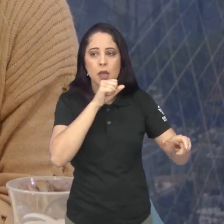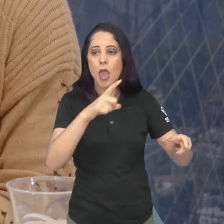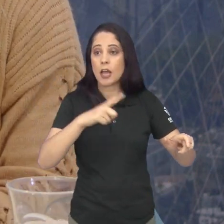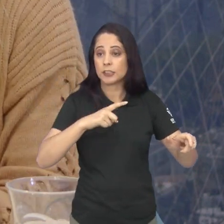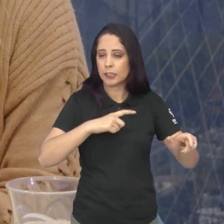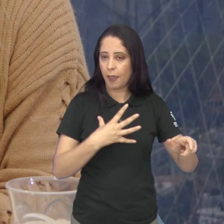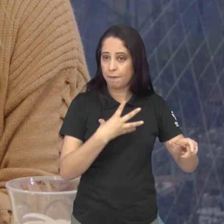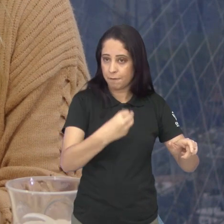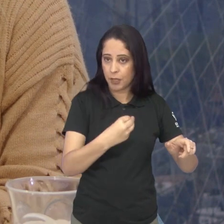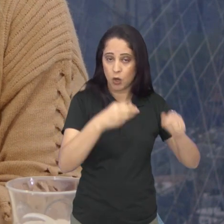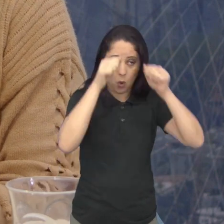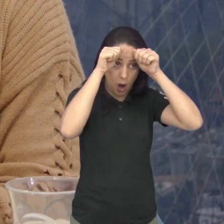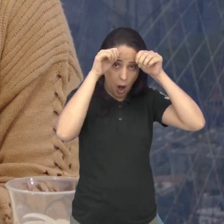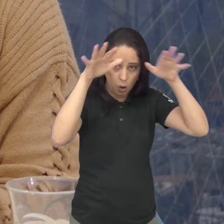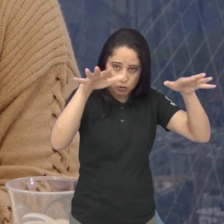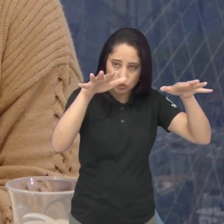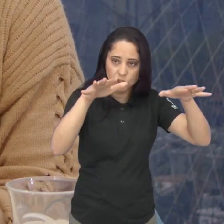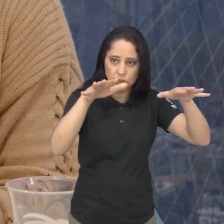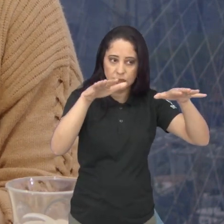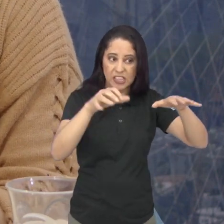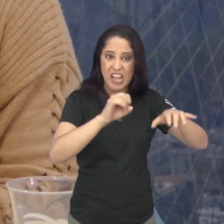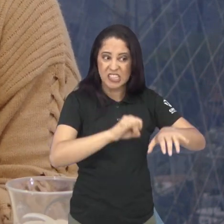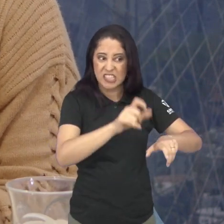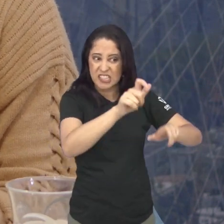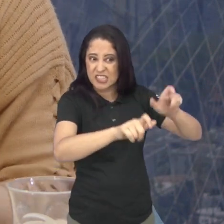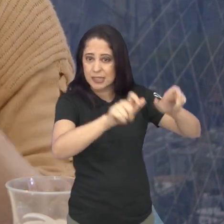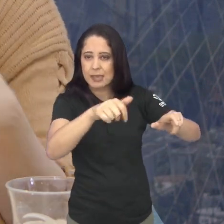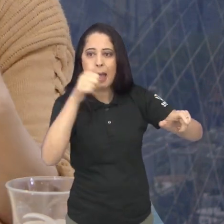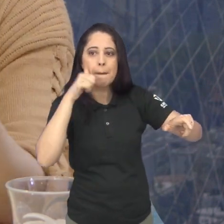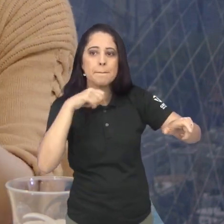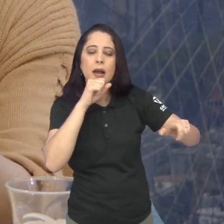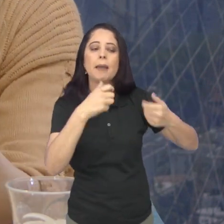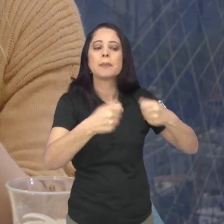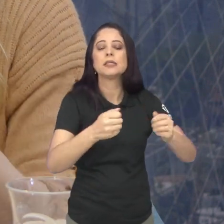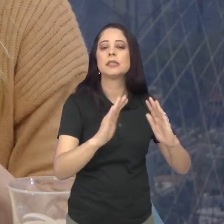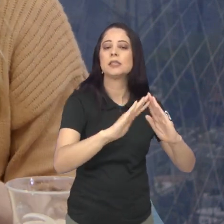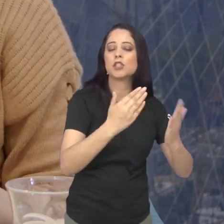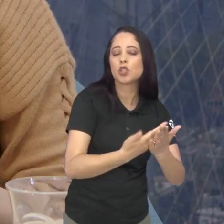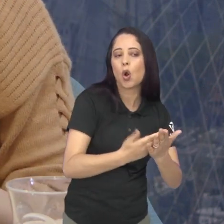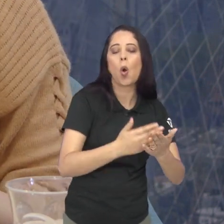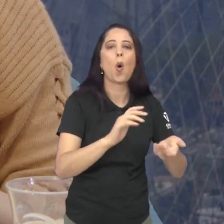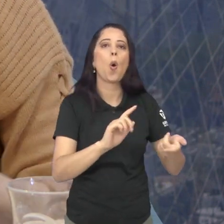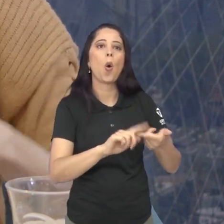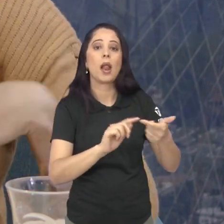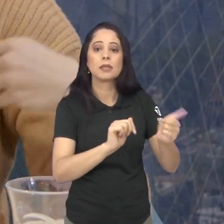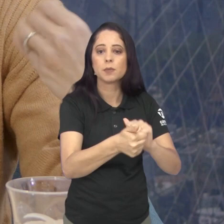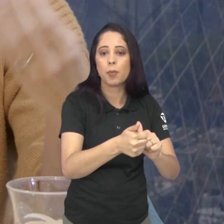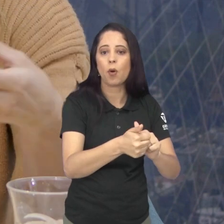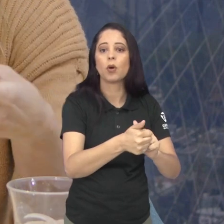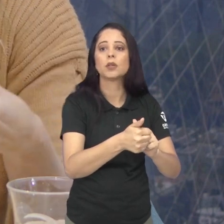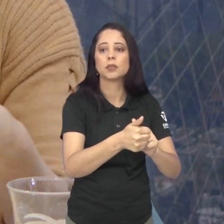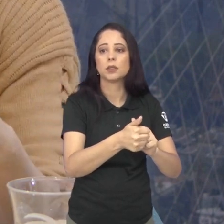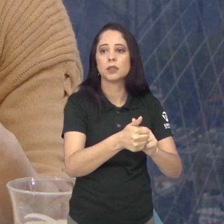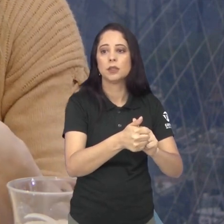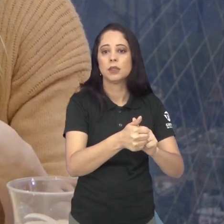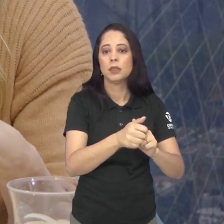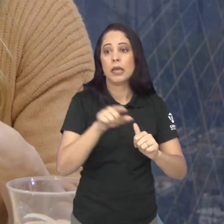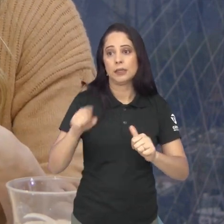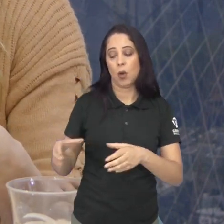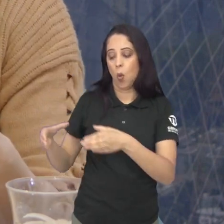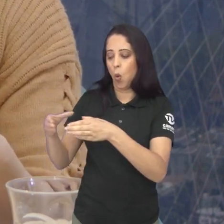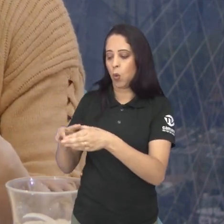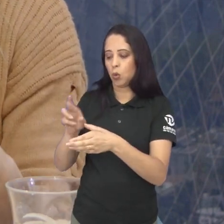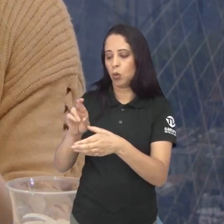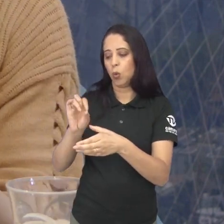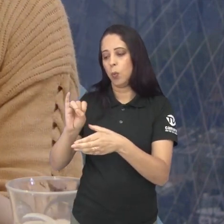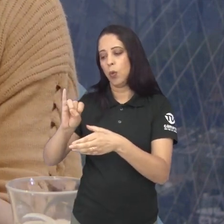dê entrada com alguma necessidade, seja via escola, via esporte ou via saúde, o RIA